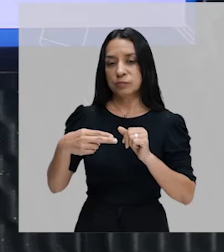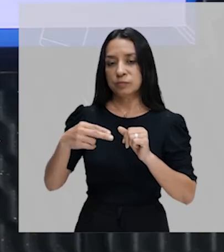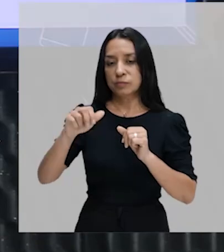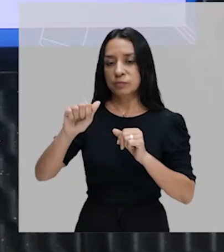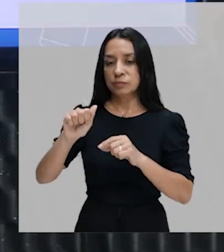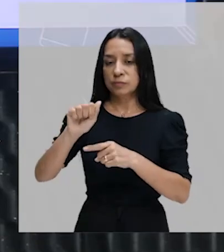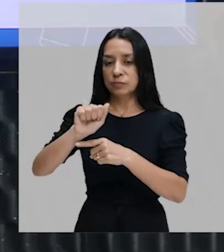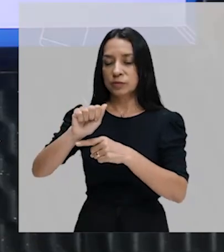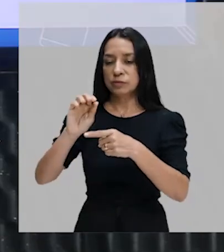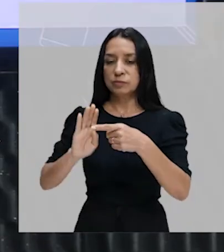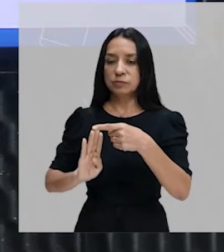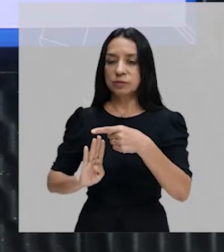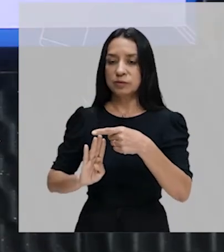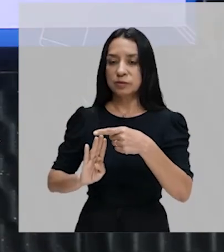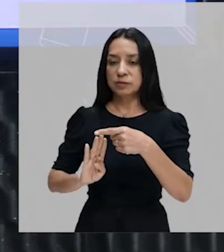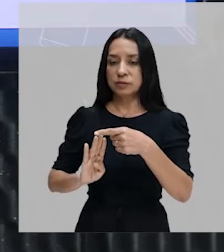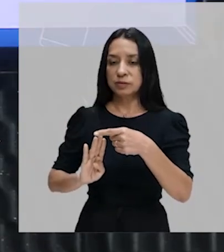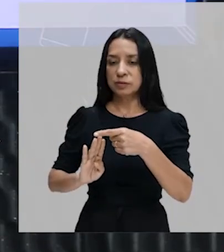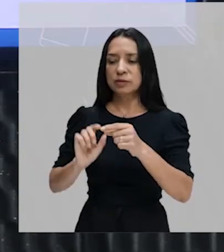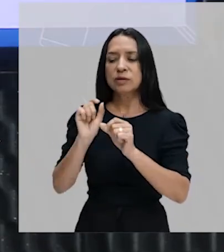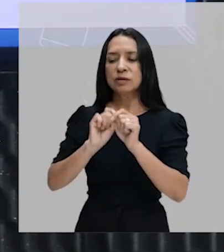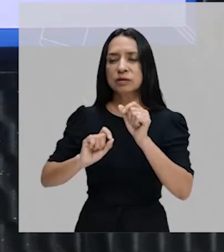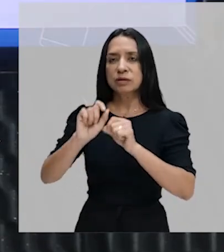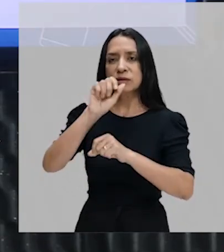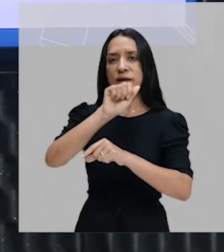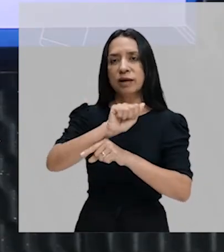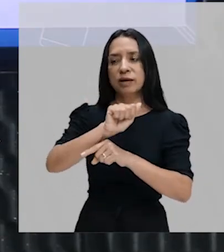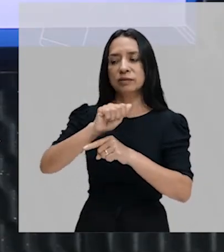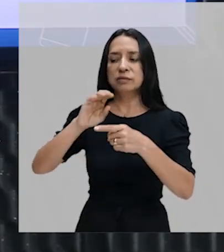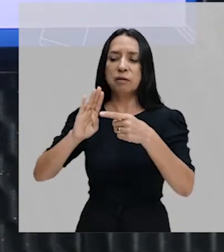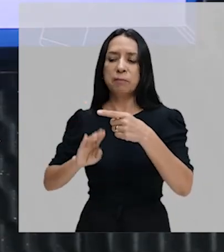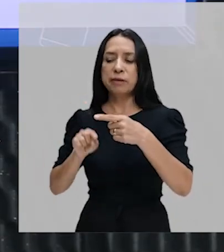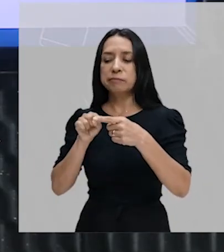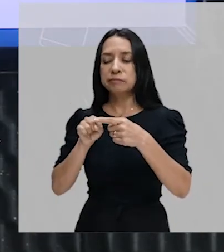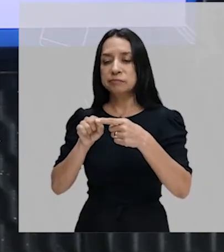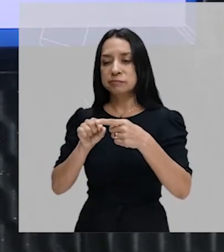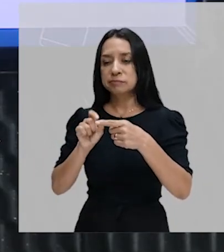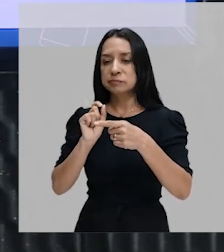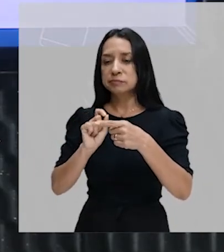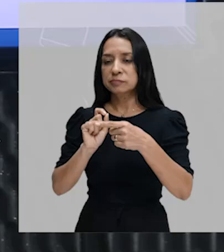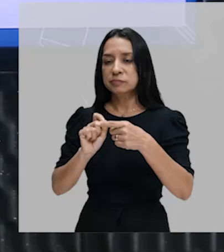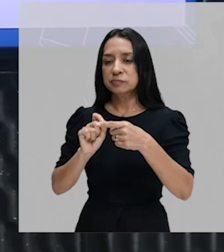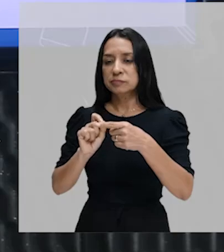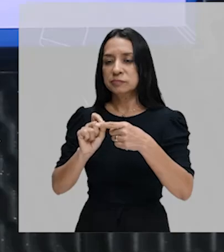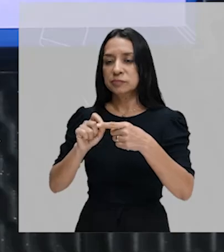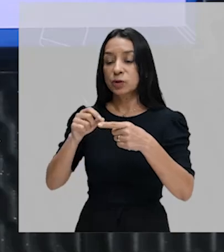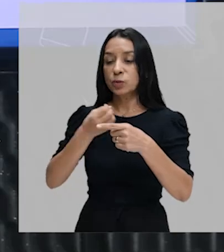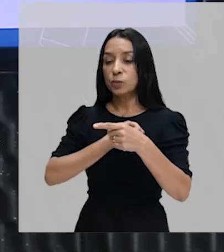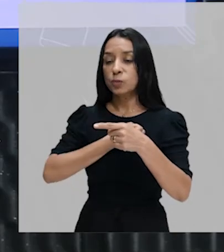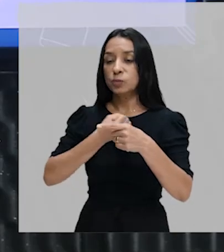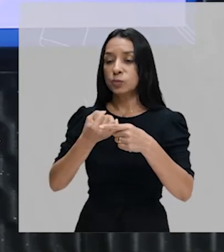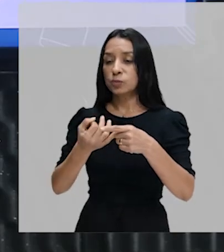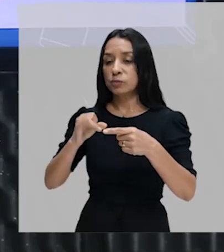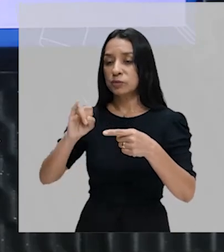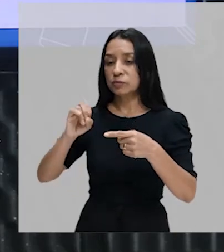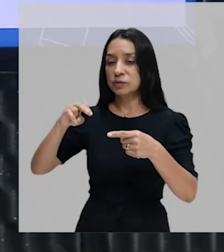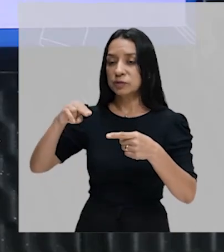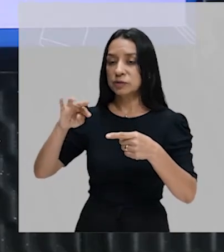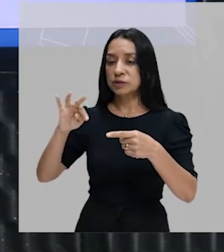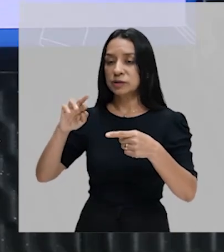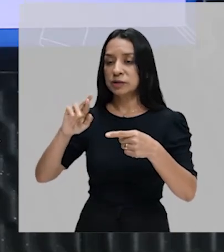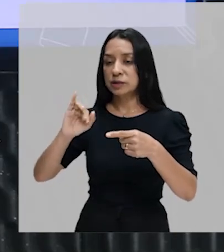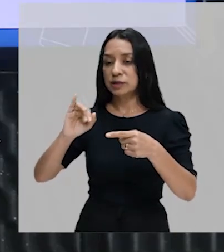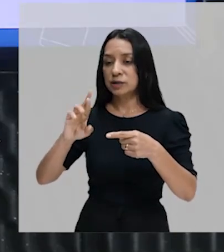B, e quem é A, quem é B? A e B, eles são números inteiros, um diferente do outro, tá?